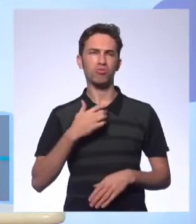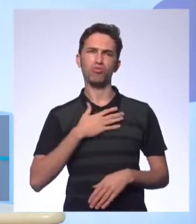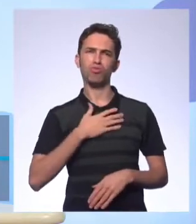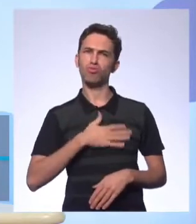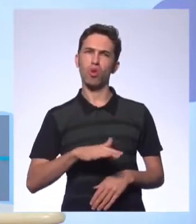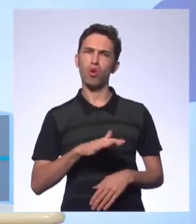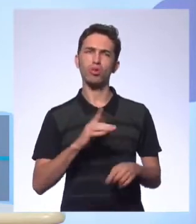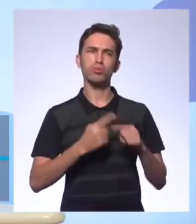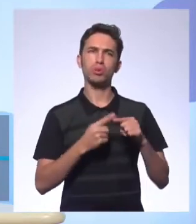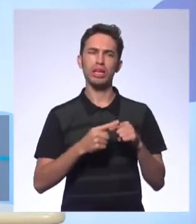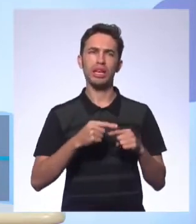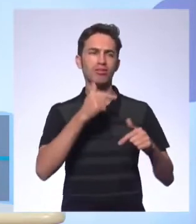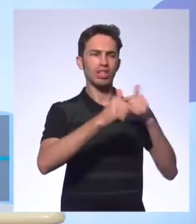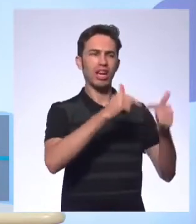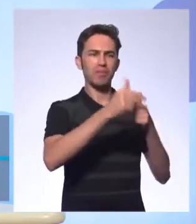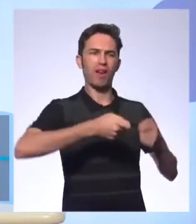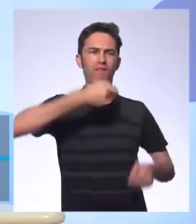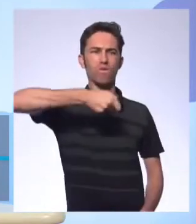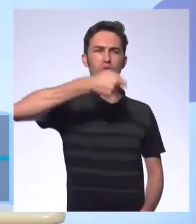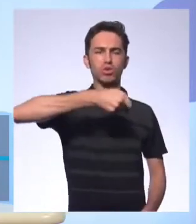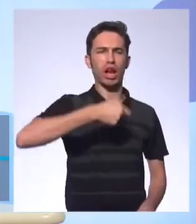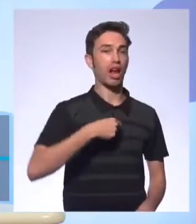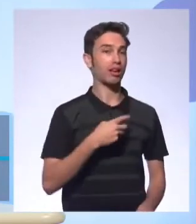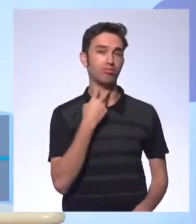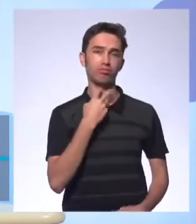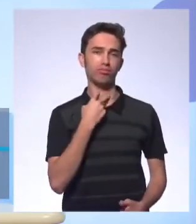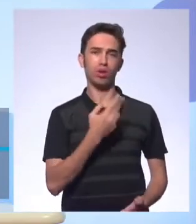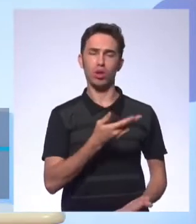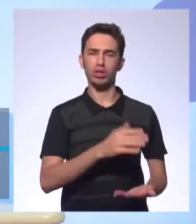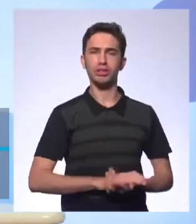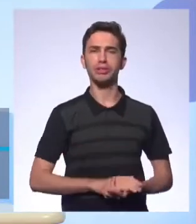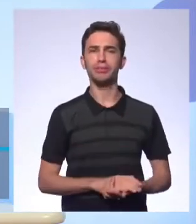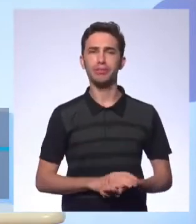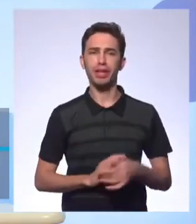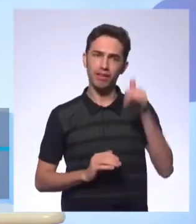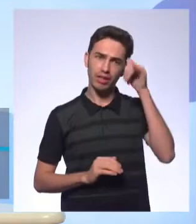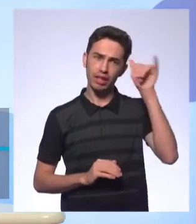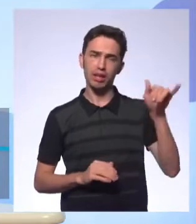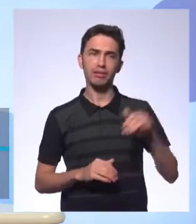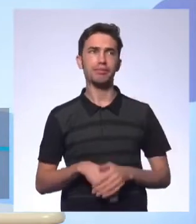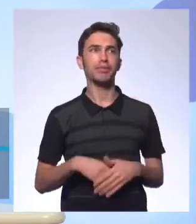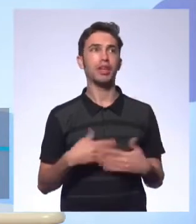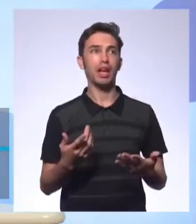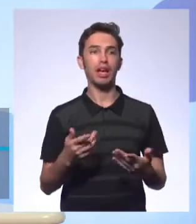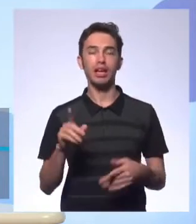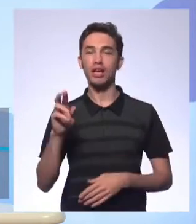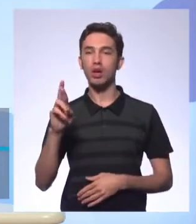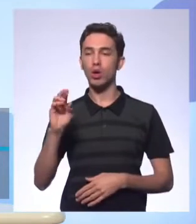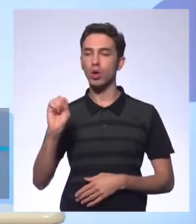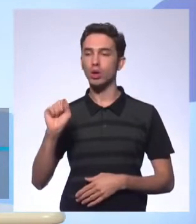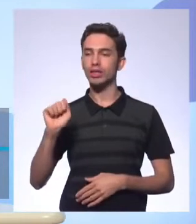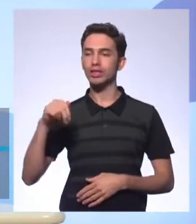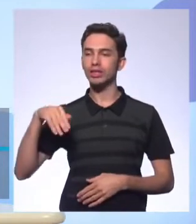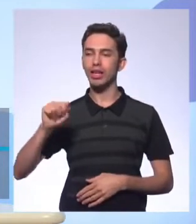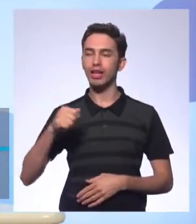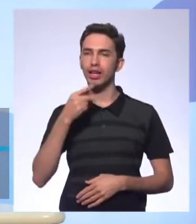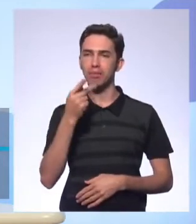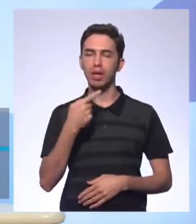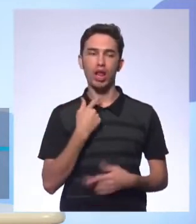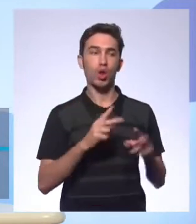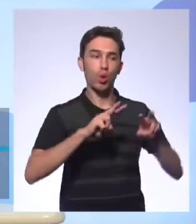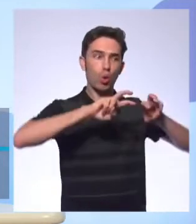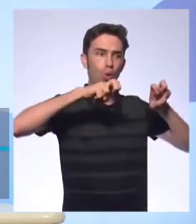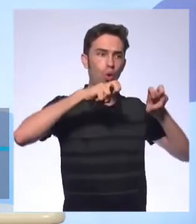trabalho forçado, por isso não devia ser feito. Pro Silvana, lucro acima das vidas. E por aí vão, assim, eles estão respondendo